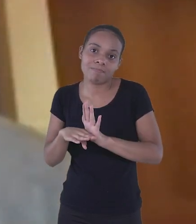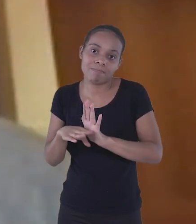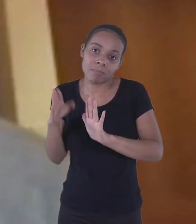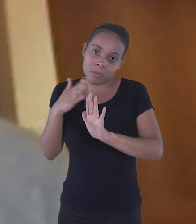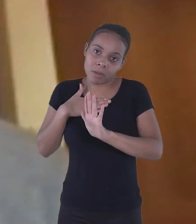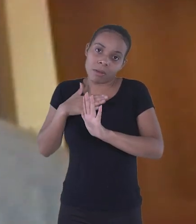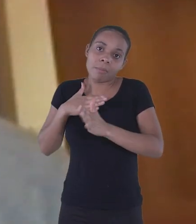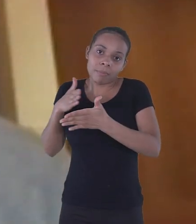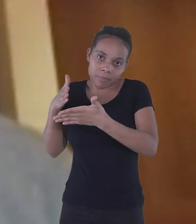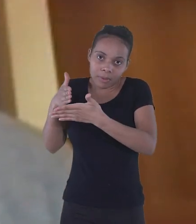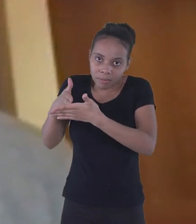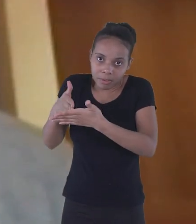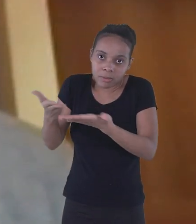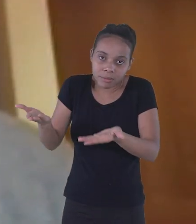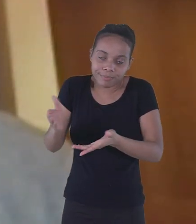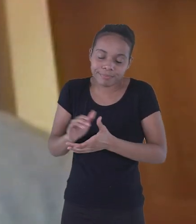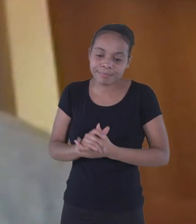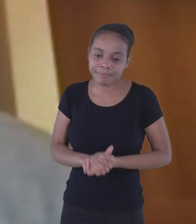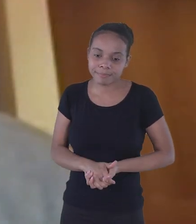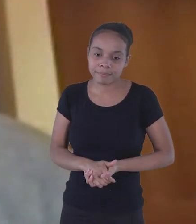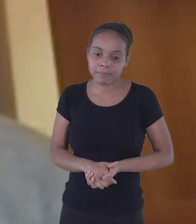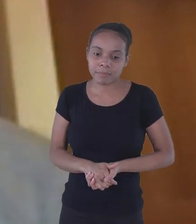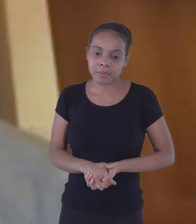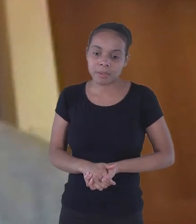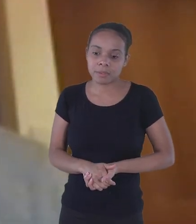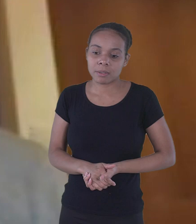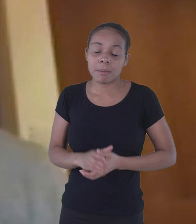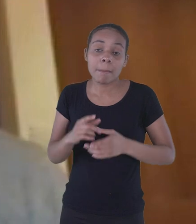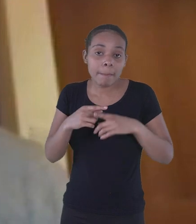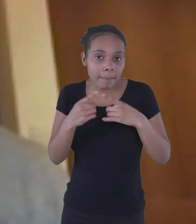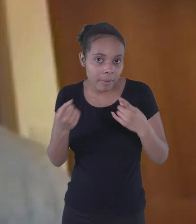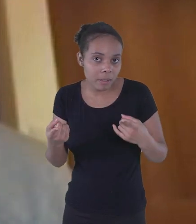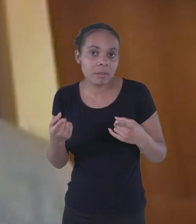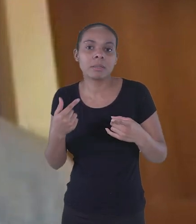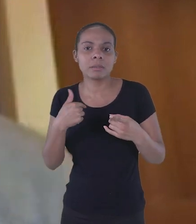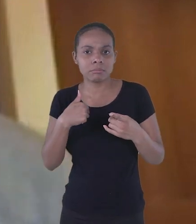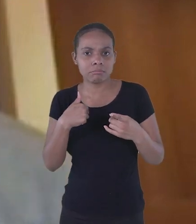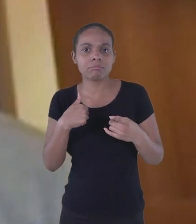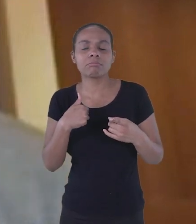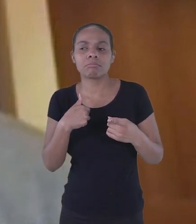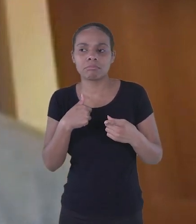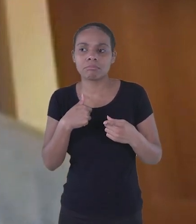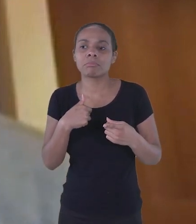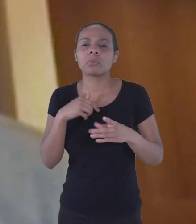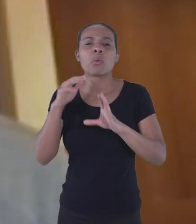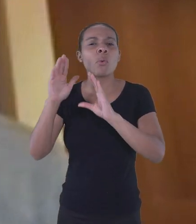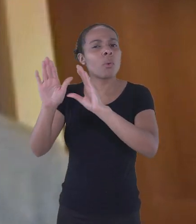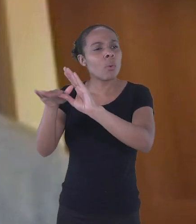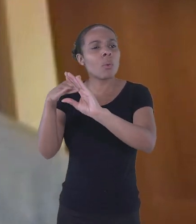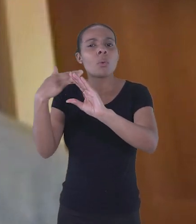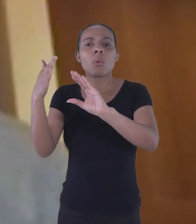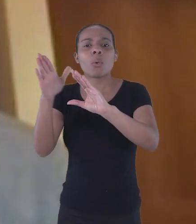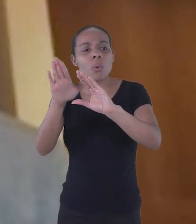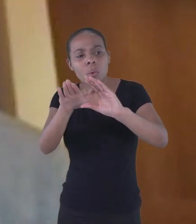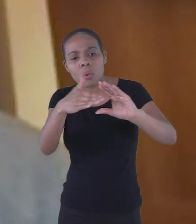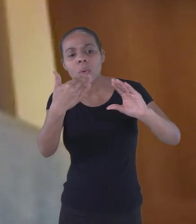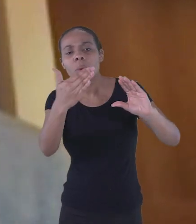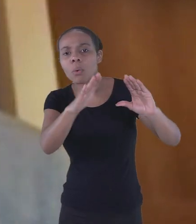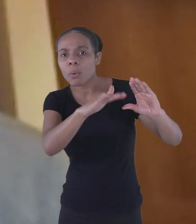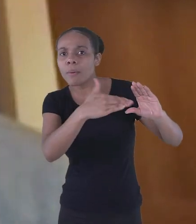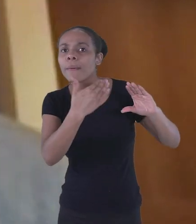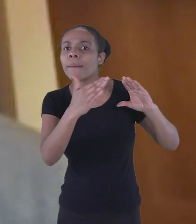minhas possibilidades. Mas eu tenho recebido. Um volume de